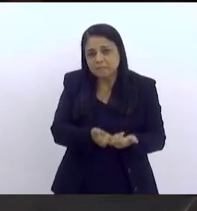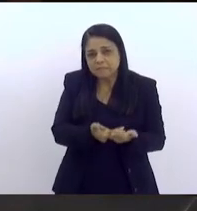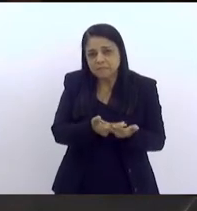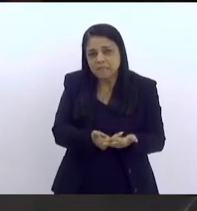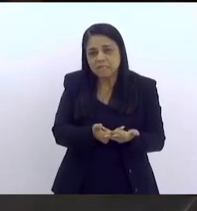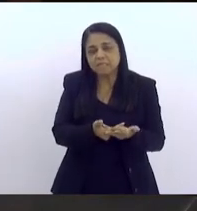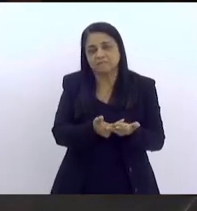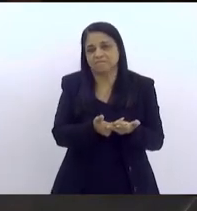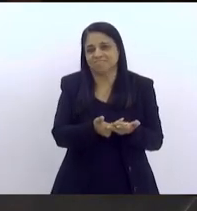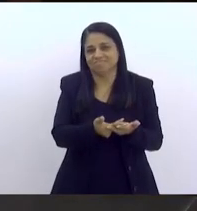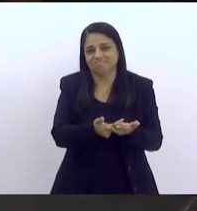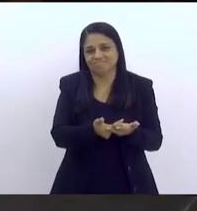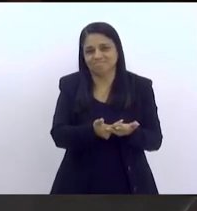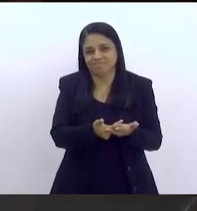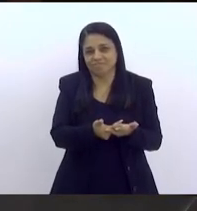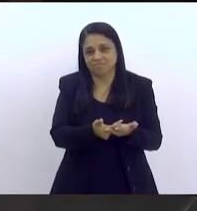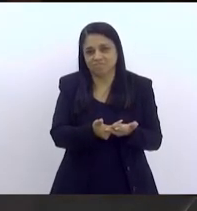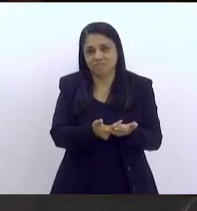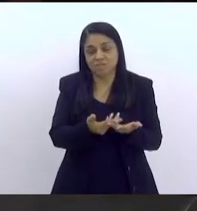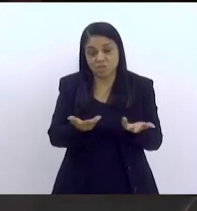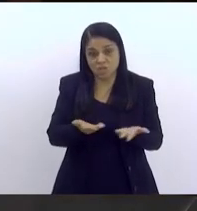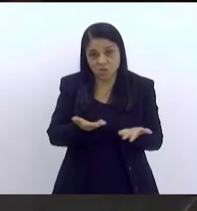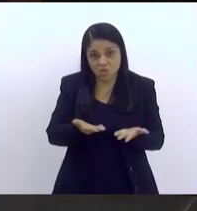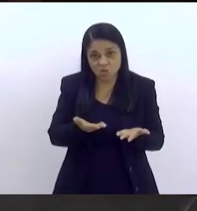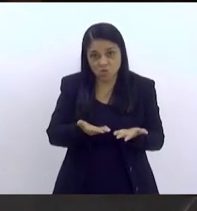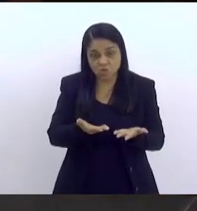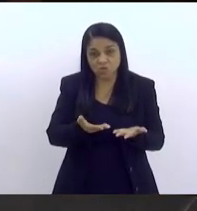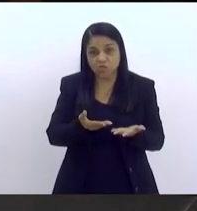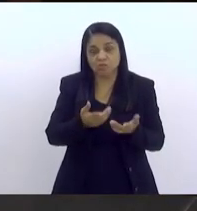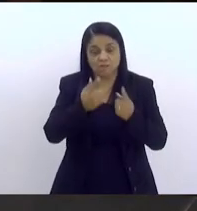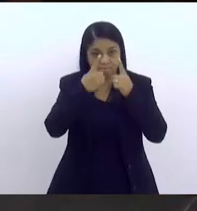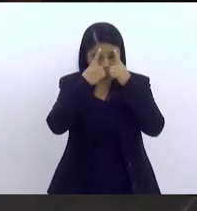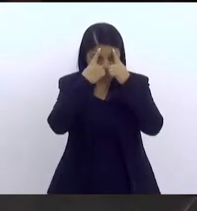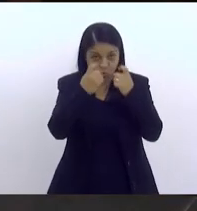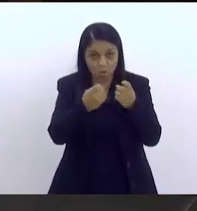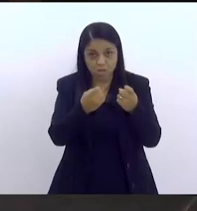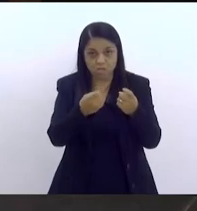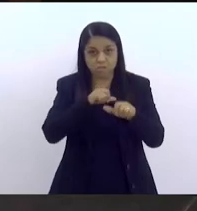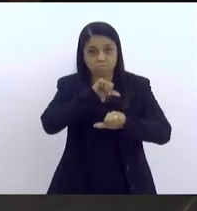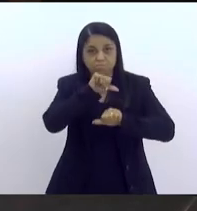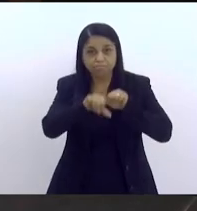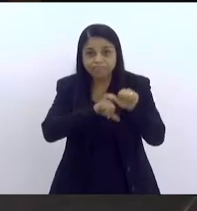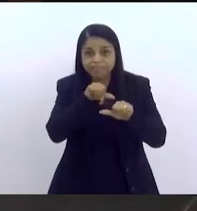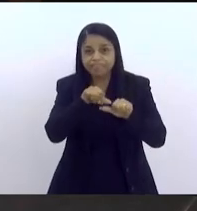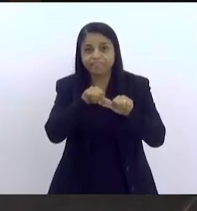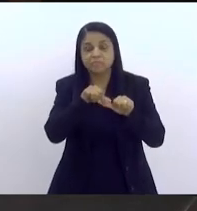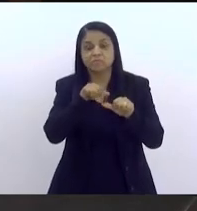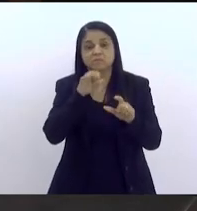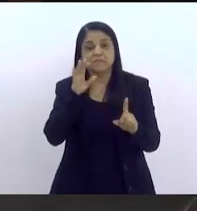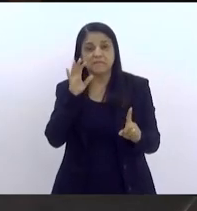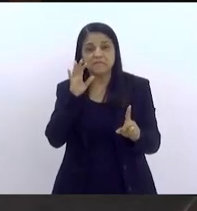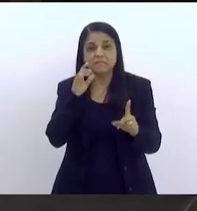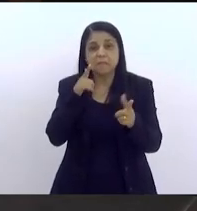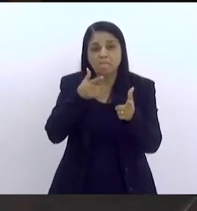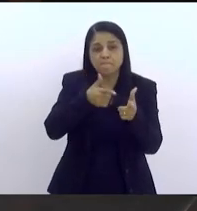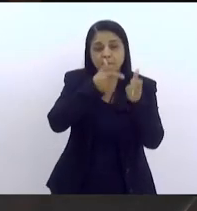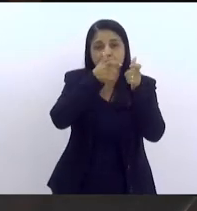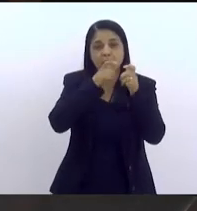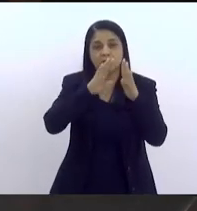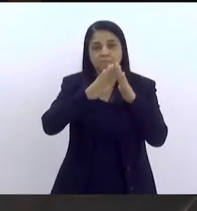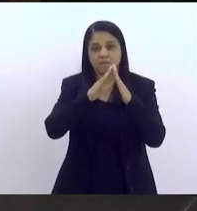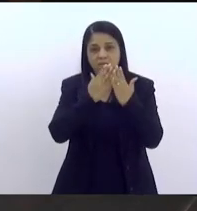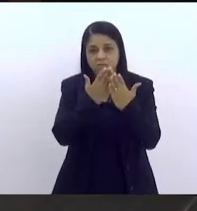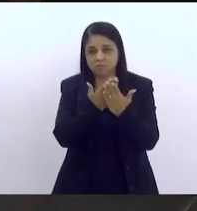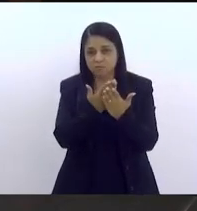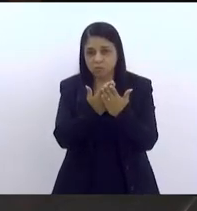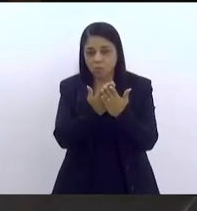vem se tornando hostilidade e violência o ataque às escolas nas escolas